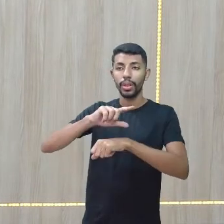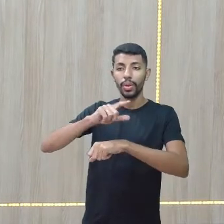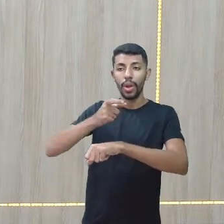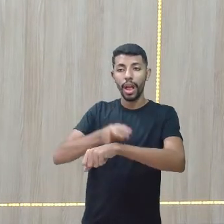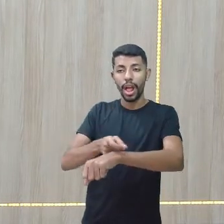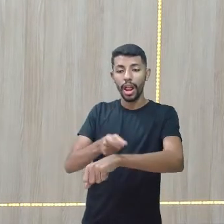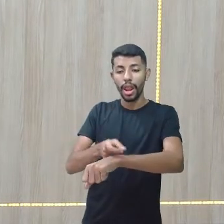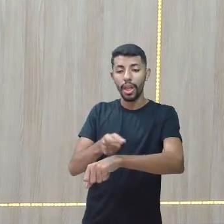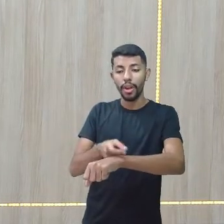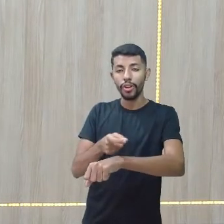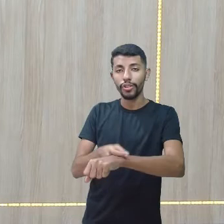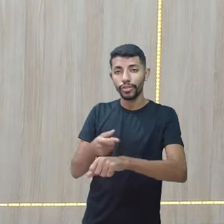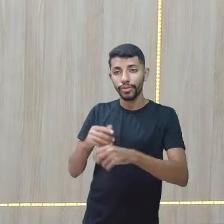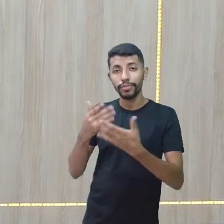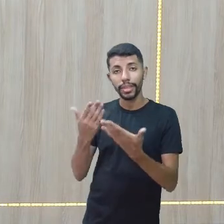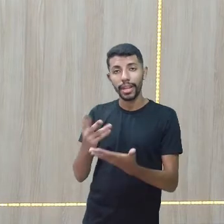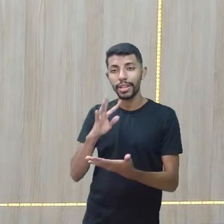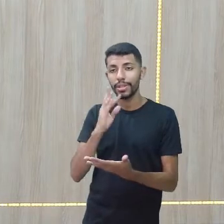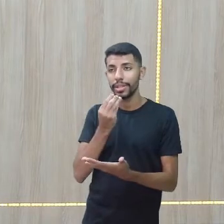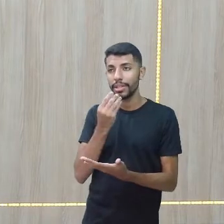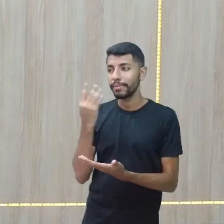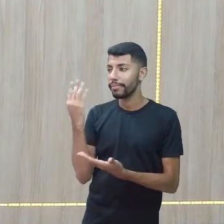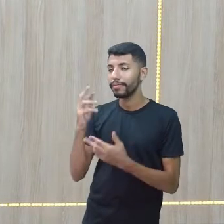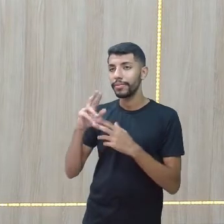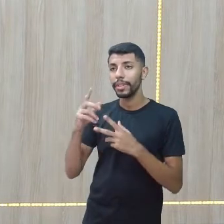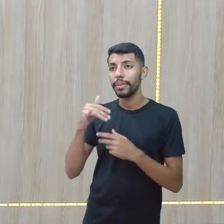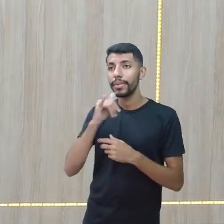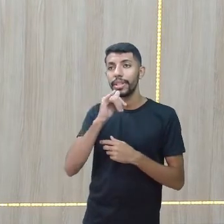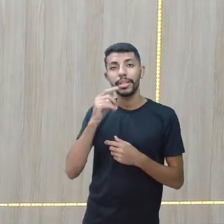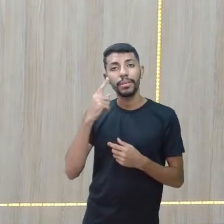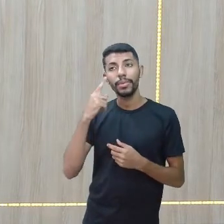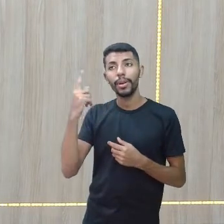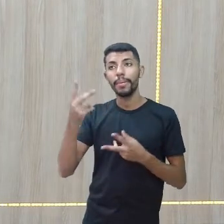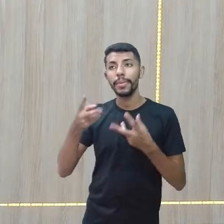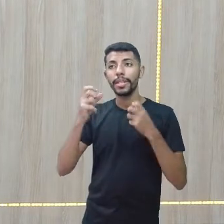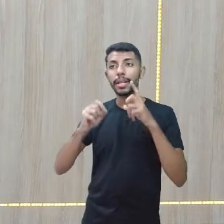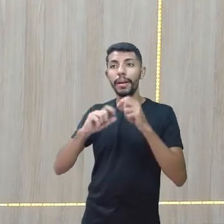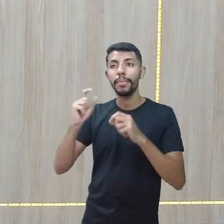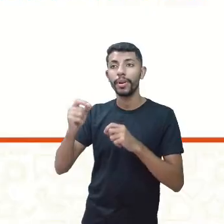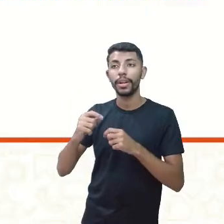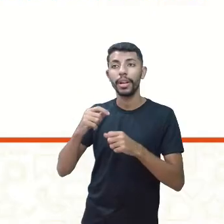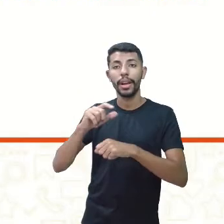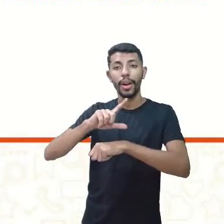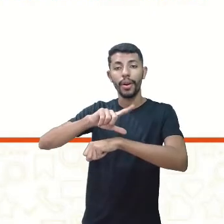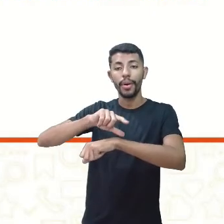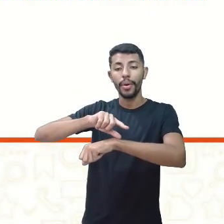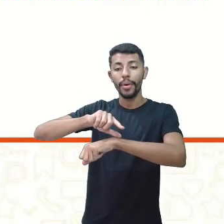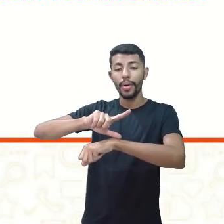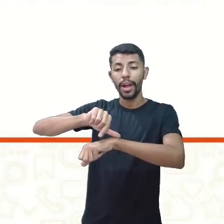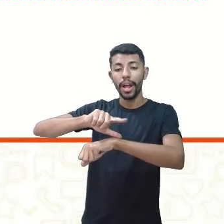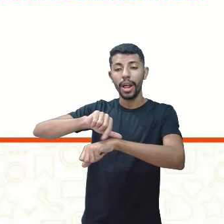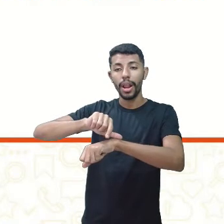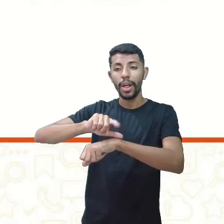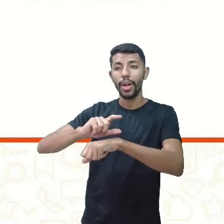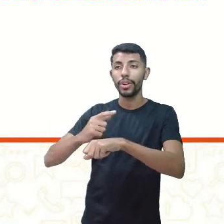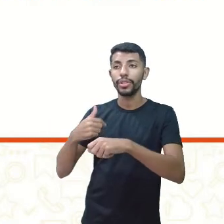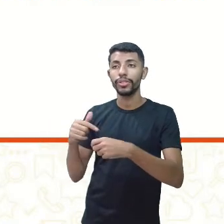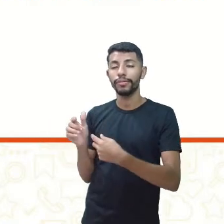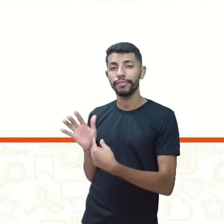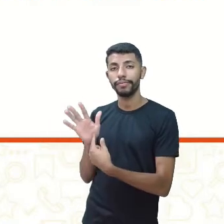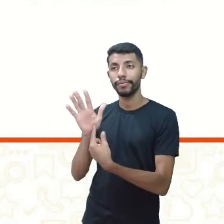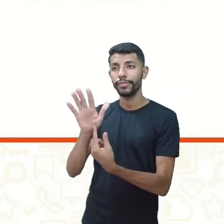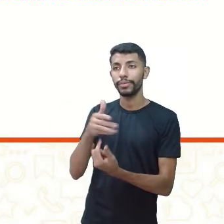Então, percebam que esse relógio que eu trouxe como uma proposição para vocês é um material